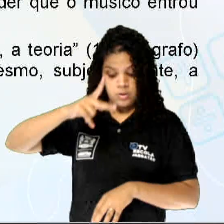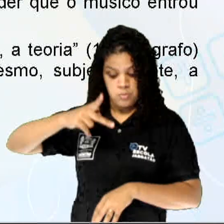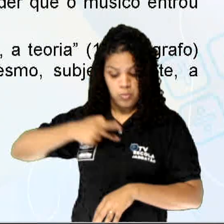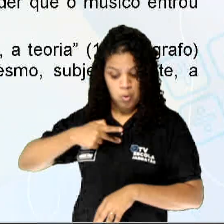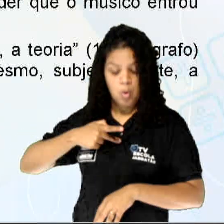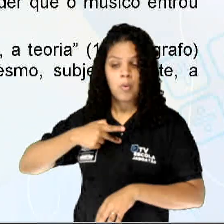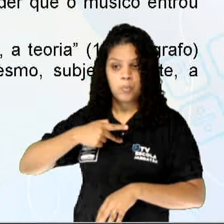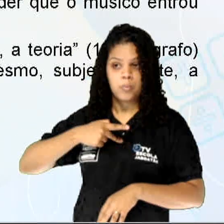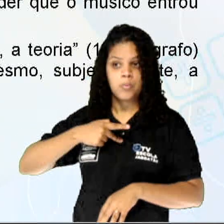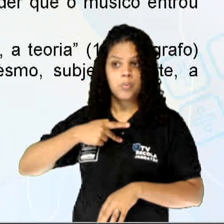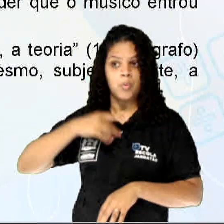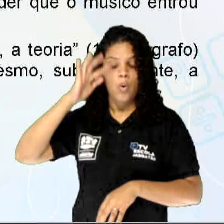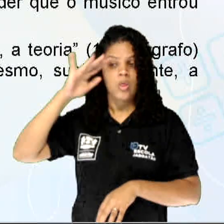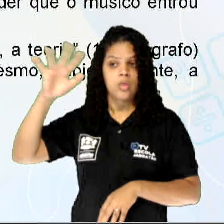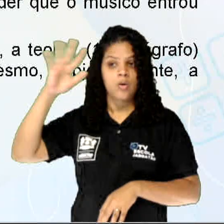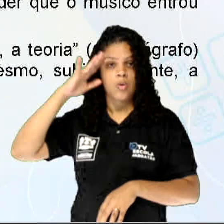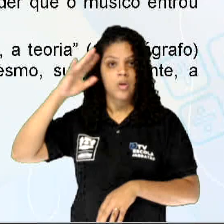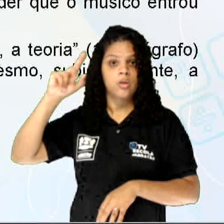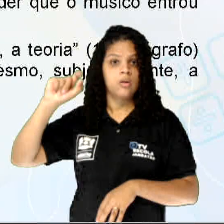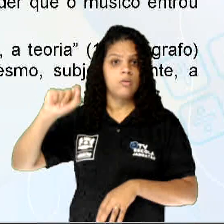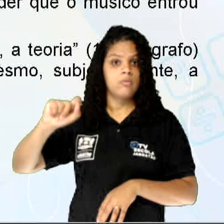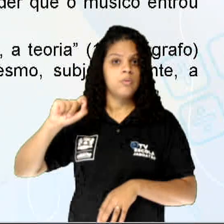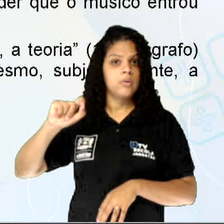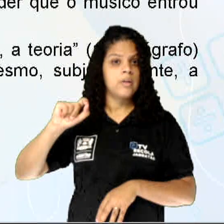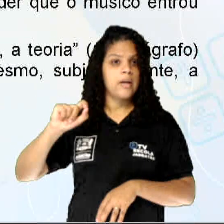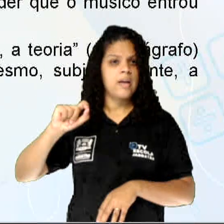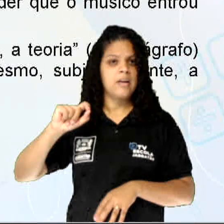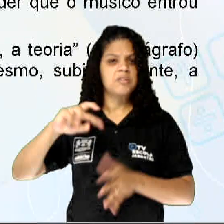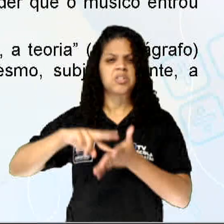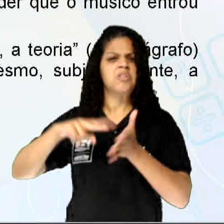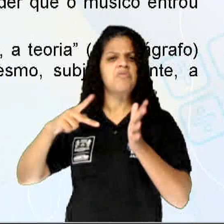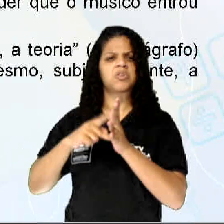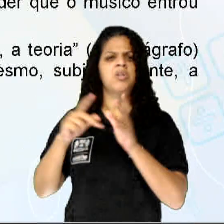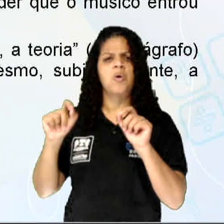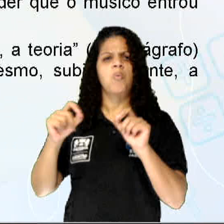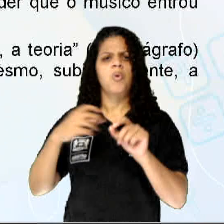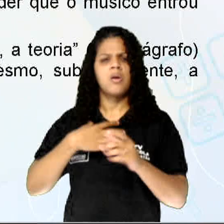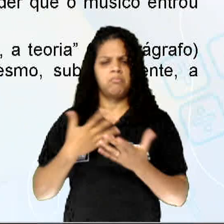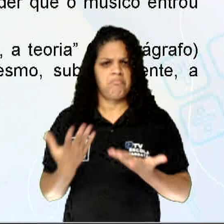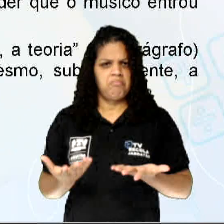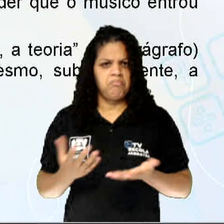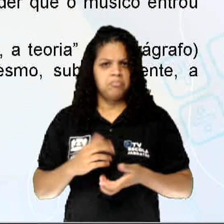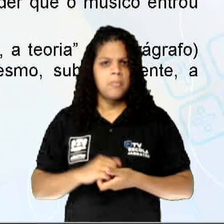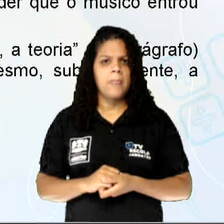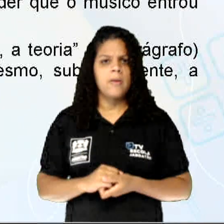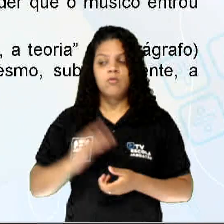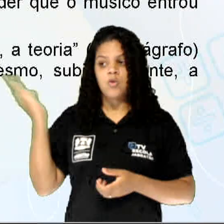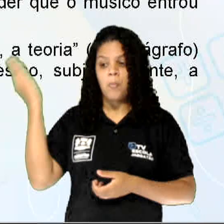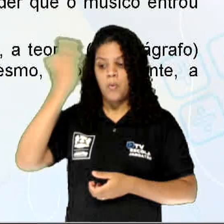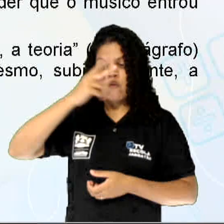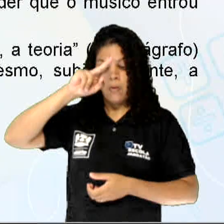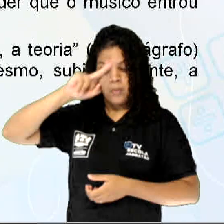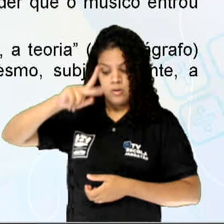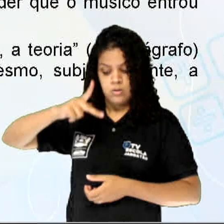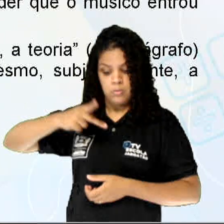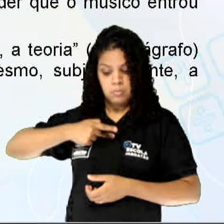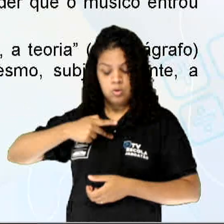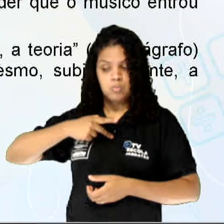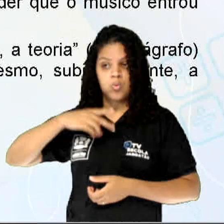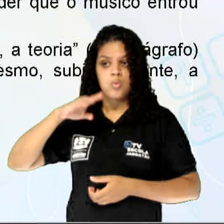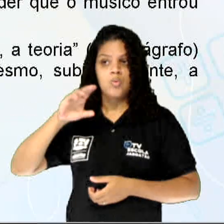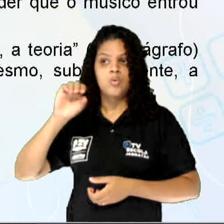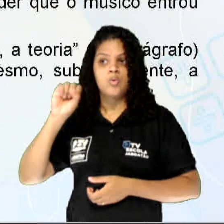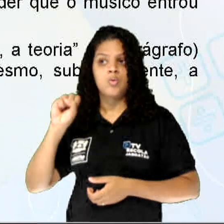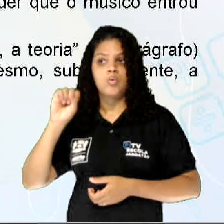teoria, primeiro parágrafo, equivale semanticamente a "ele resolveu provar para si mesmo, subjetivamente,